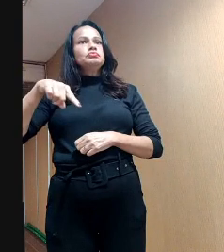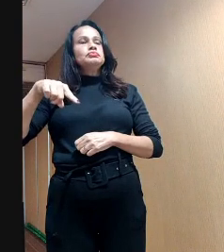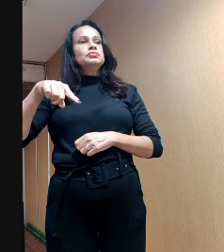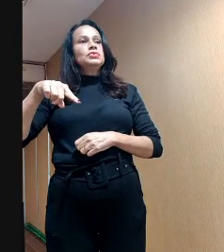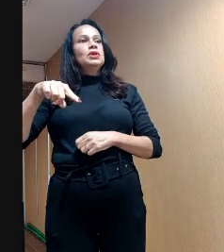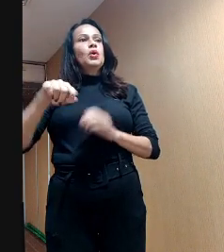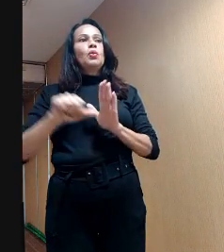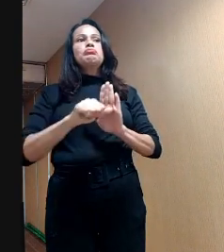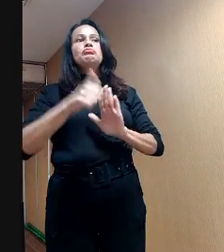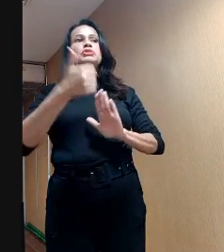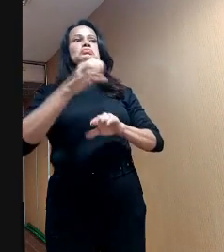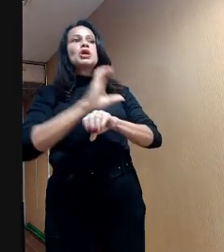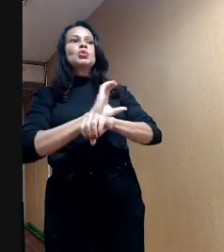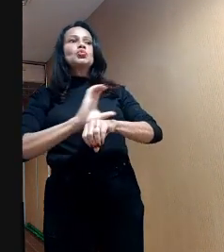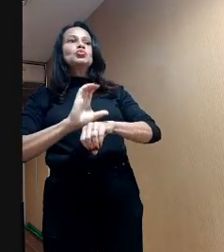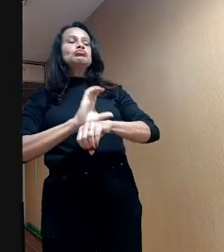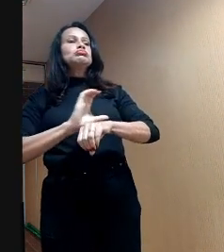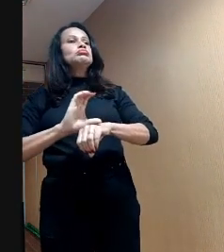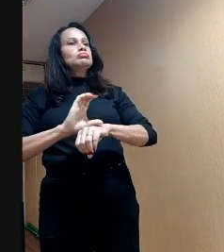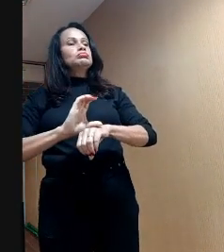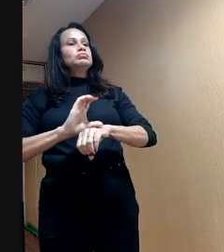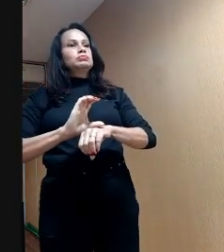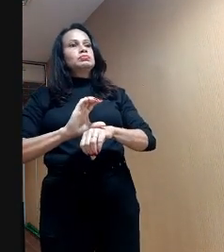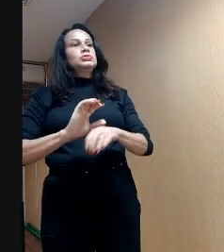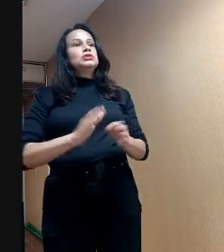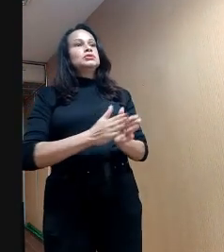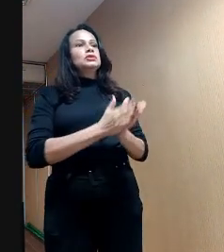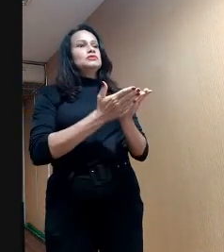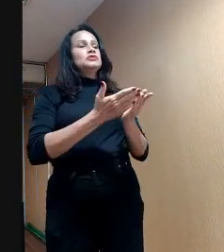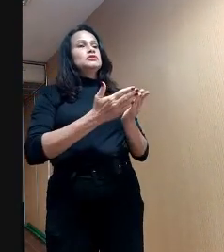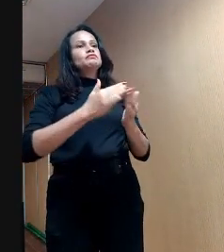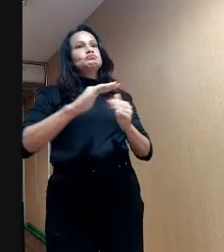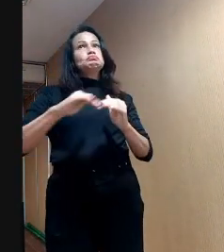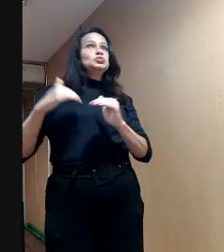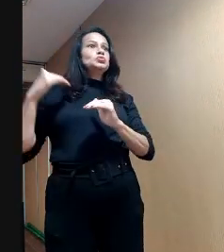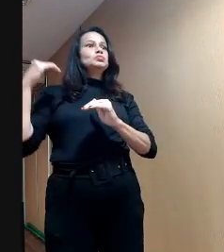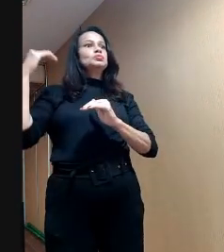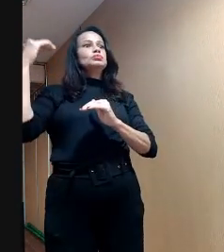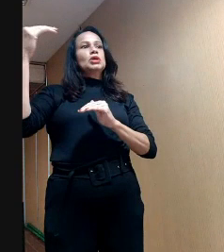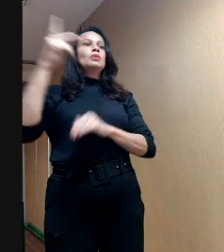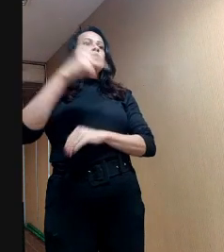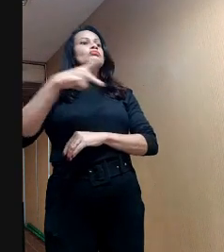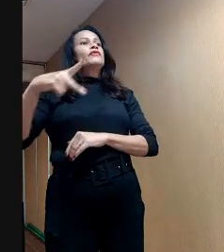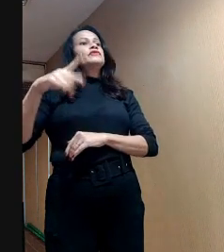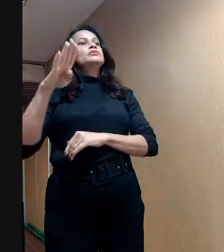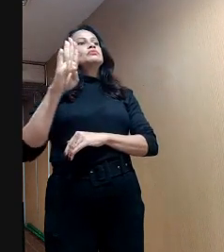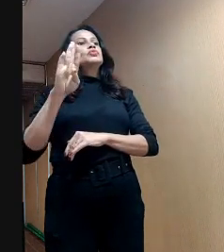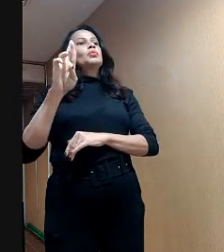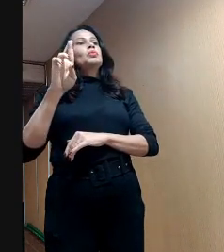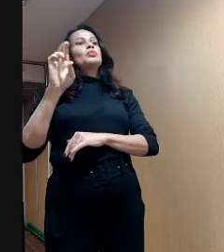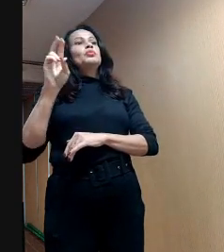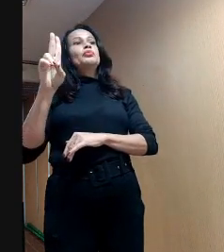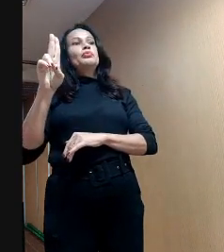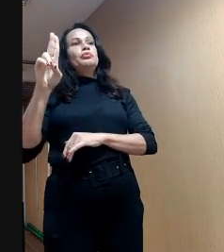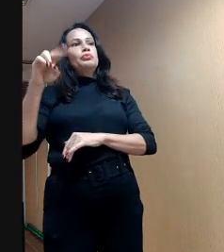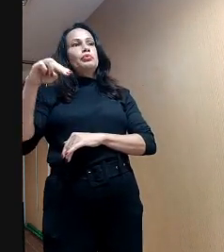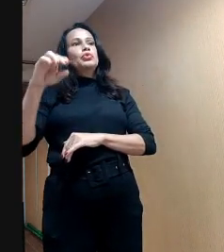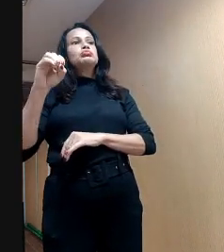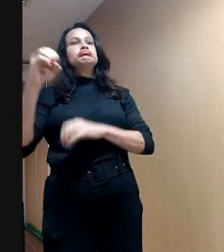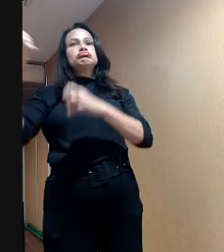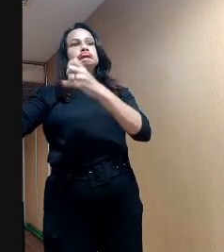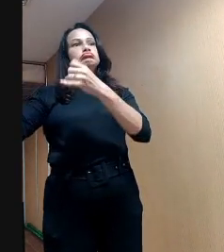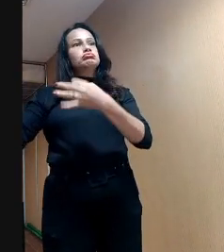curso de nível superior, né, em nossa instituição, como o professor Bruno bem colocou, em 2007, com todo o